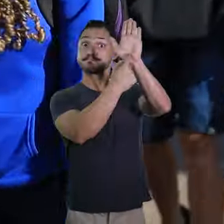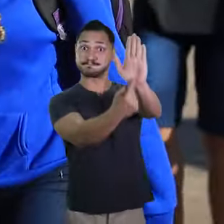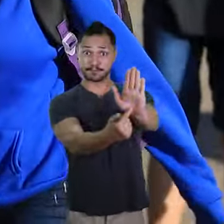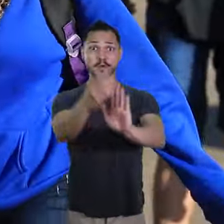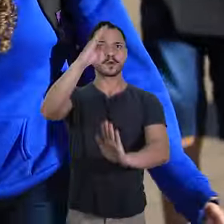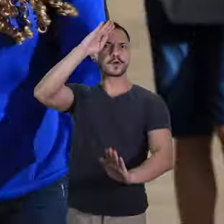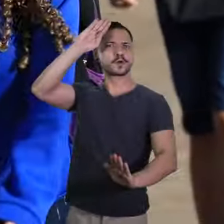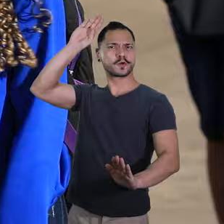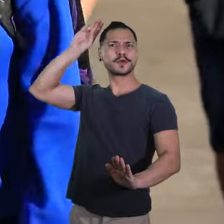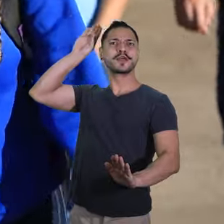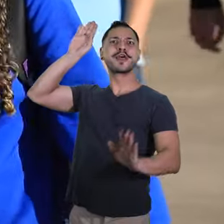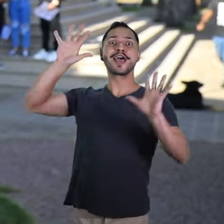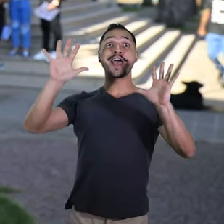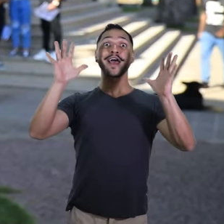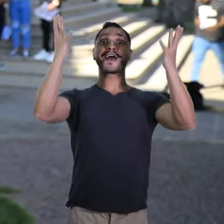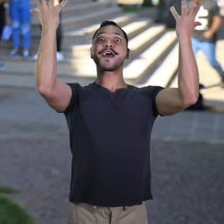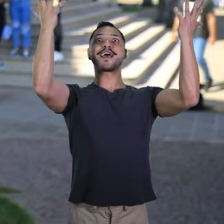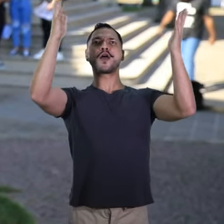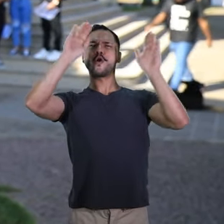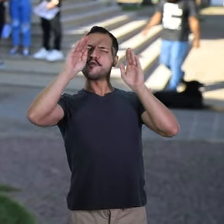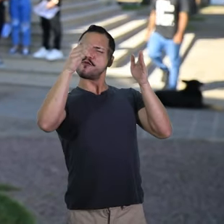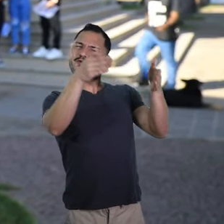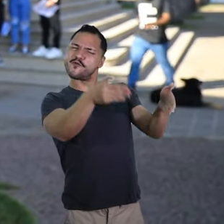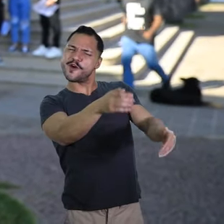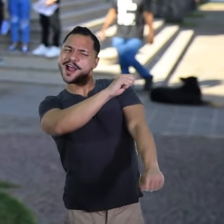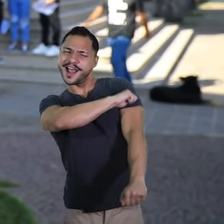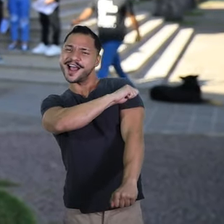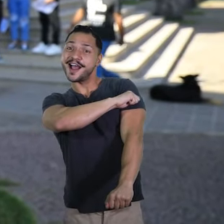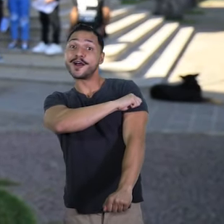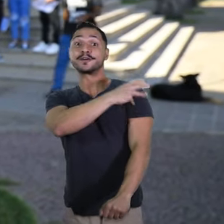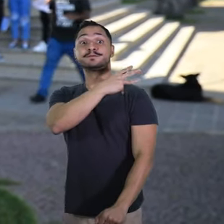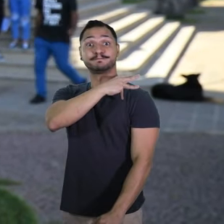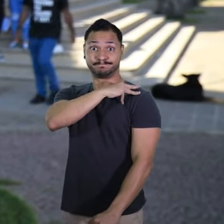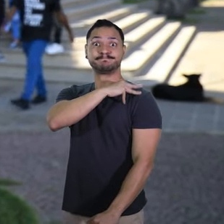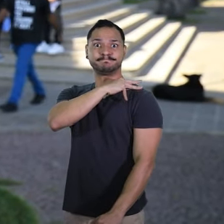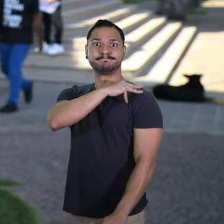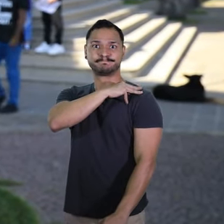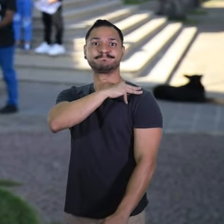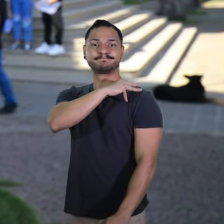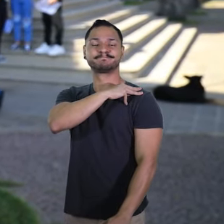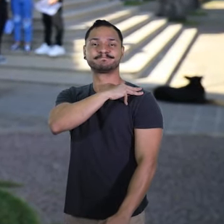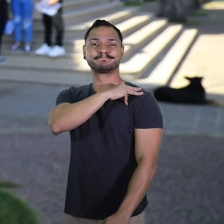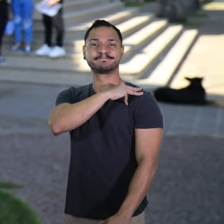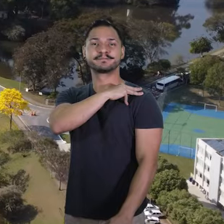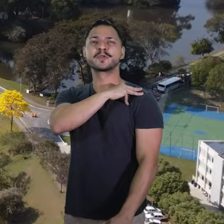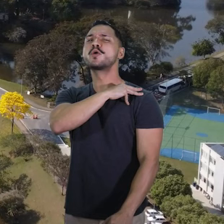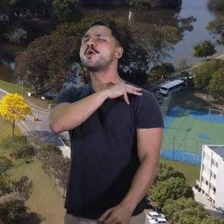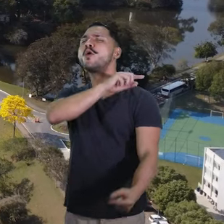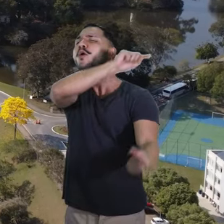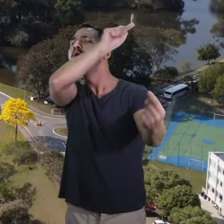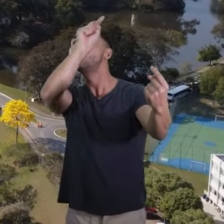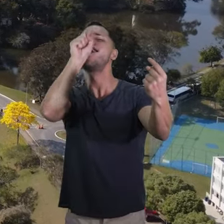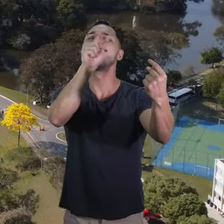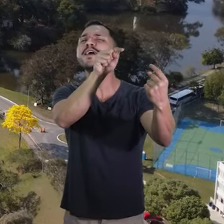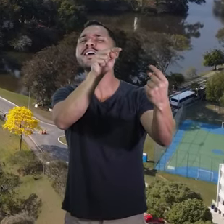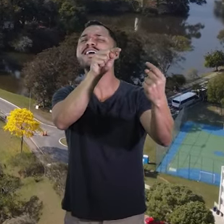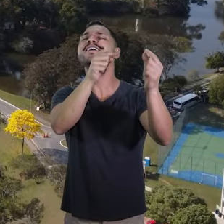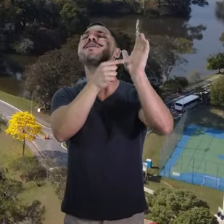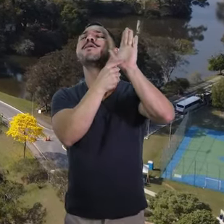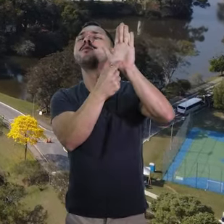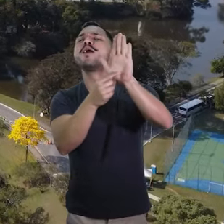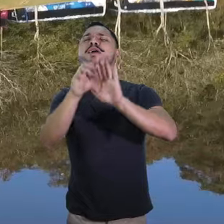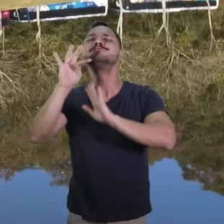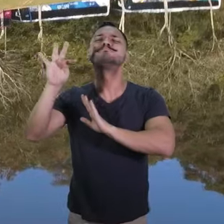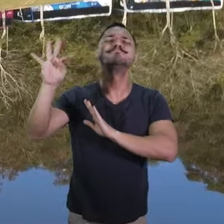A Mostra Universitária, ela é um evento com foco principalmente nos estudantes do terceiro ano do ensino médio, com o objetivo de mostrar